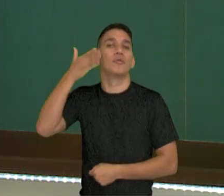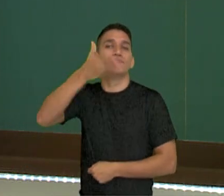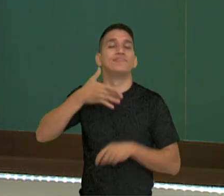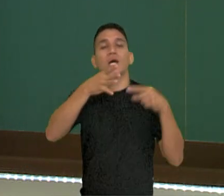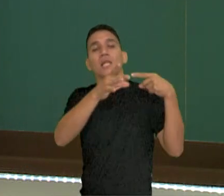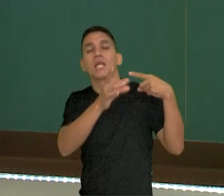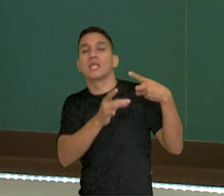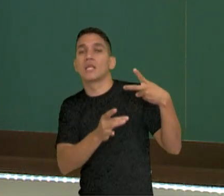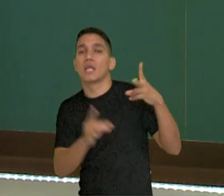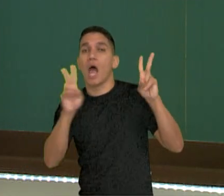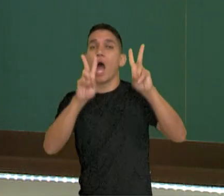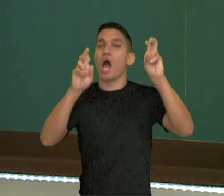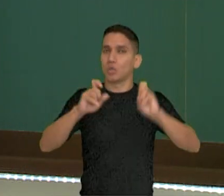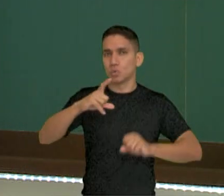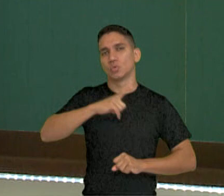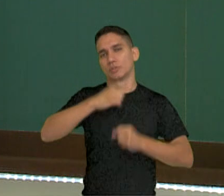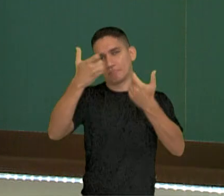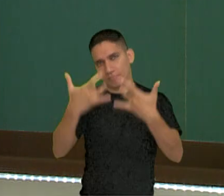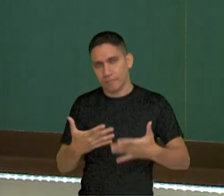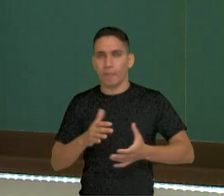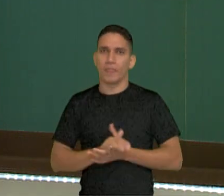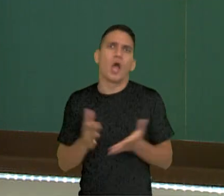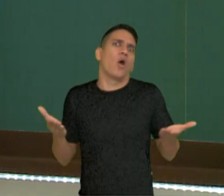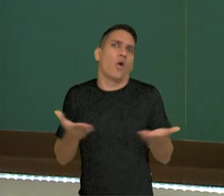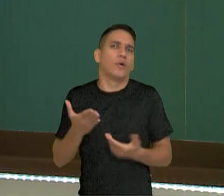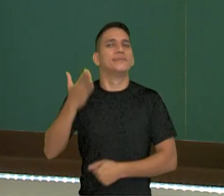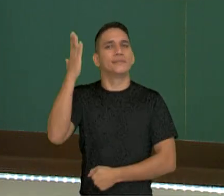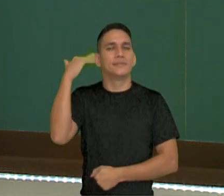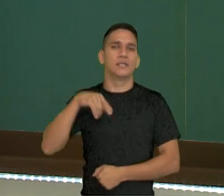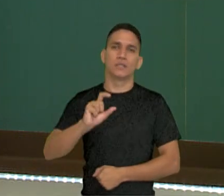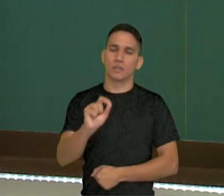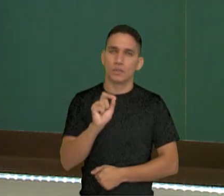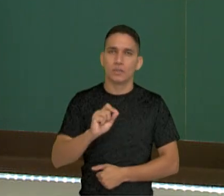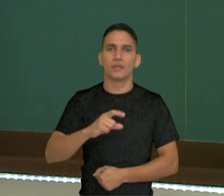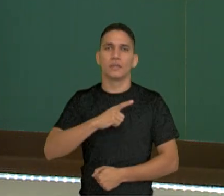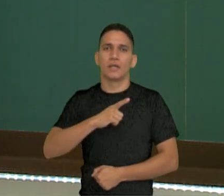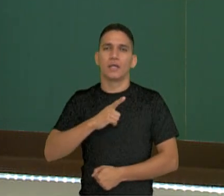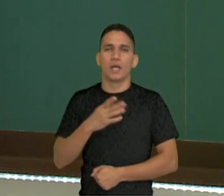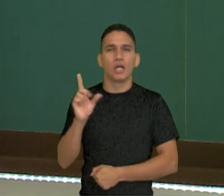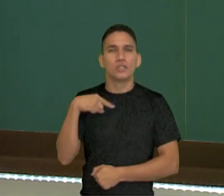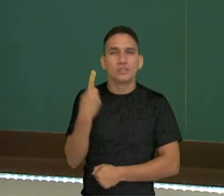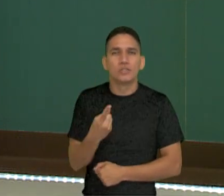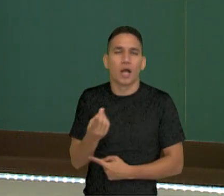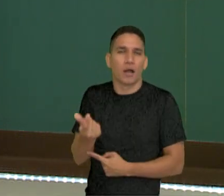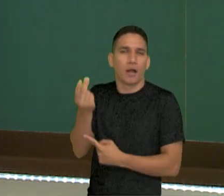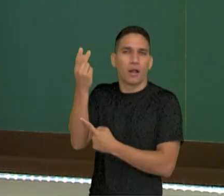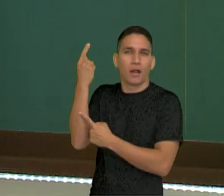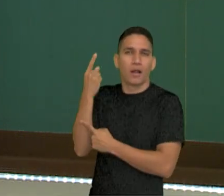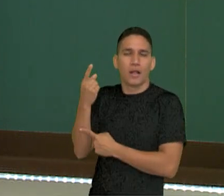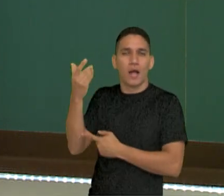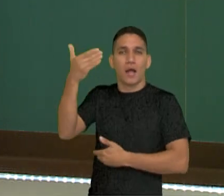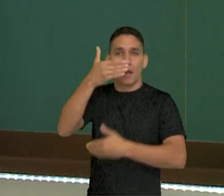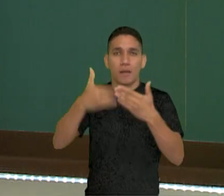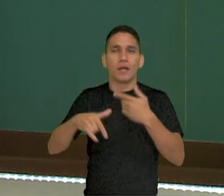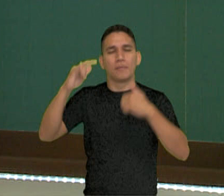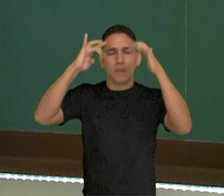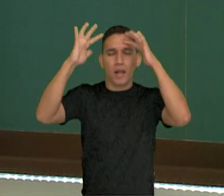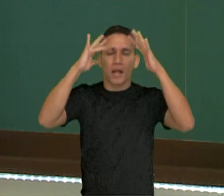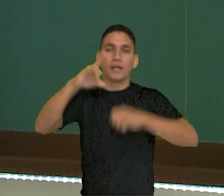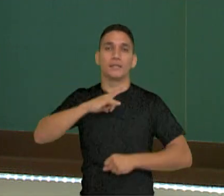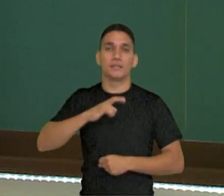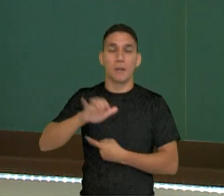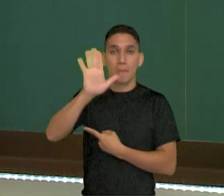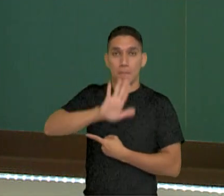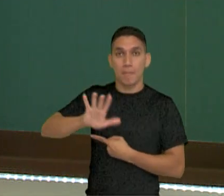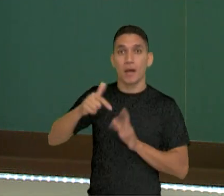ali. Então, é muito interessante. E hoje a gente sabe que, desde a nossa figurinha anterior, a nossa reflexão ali,